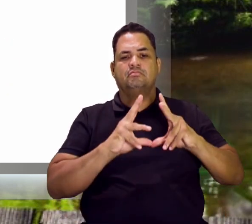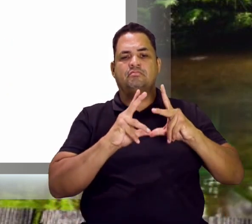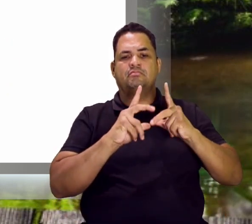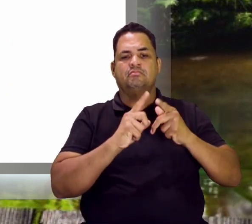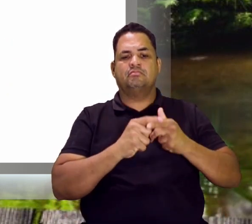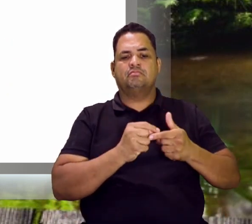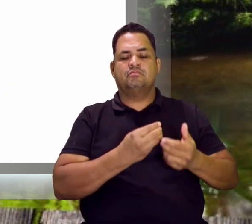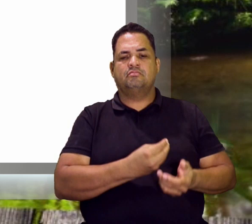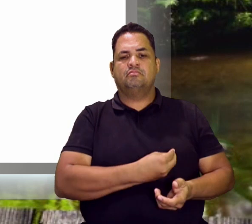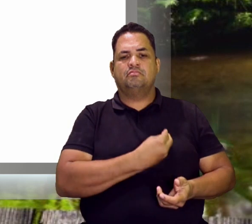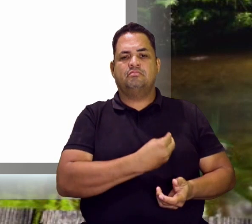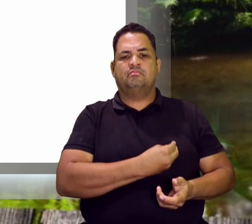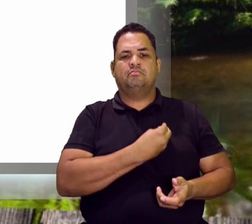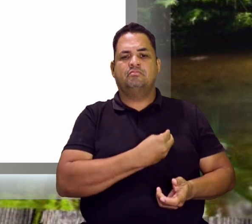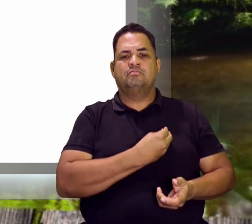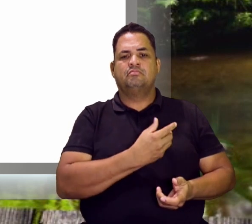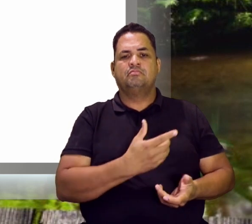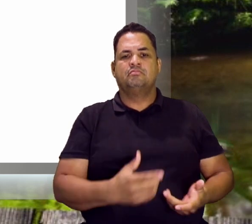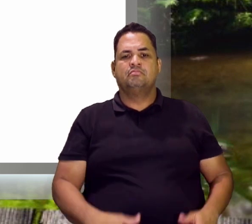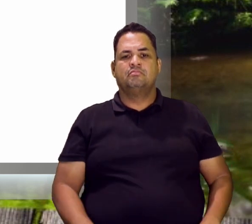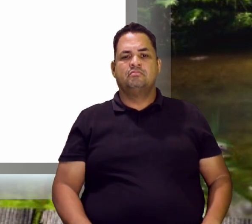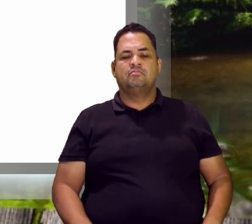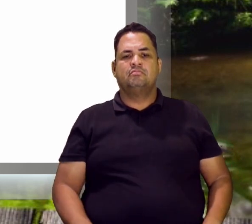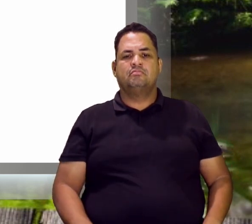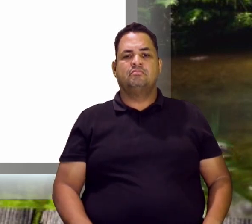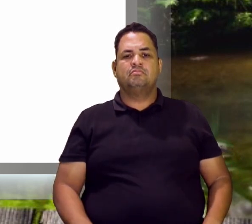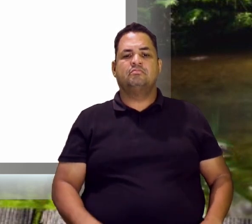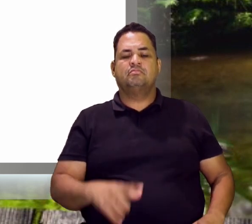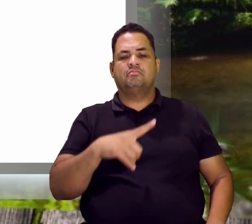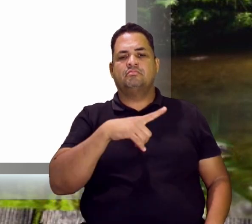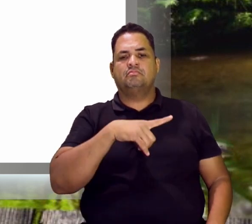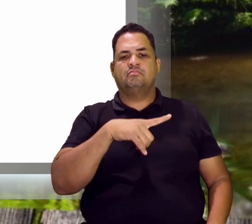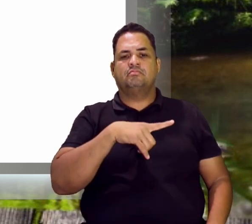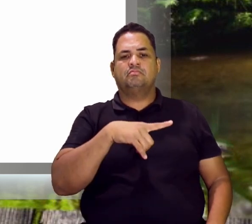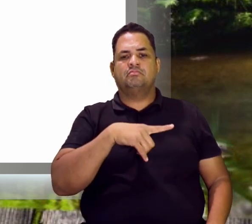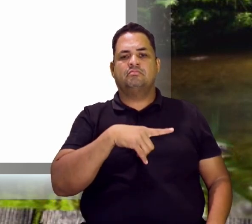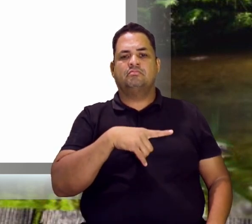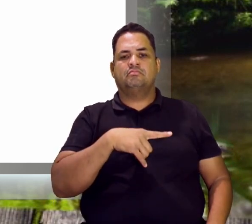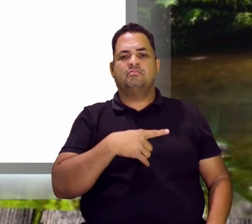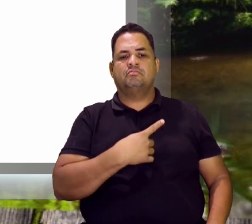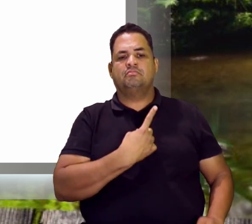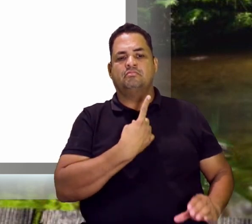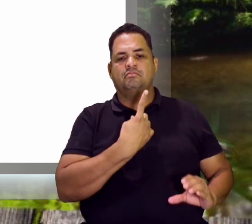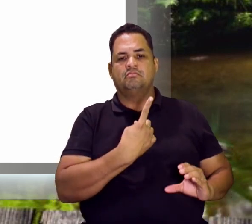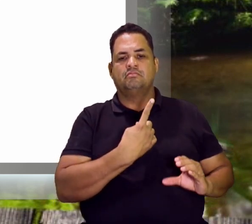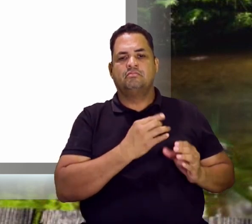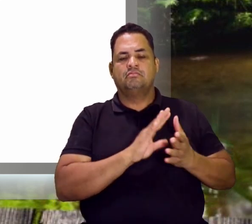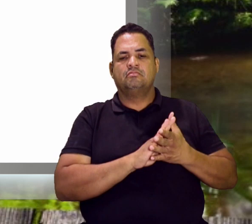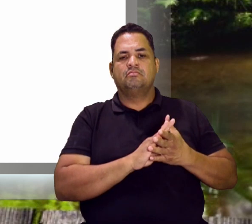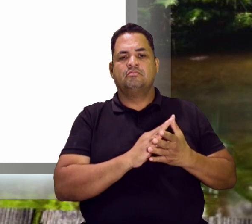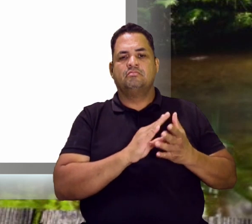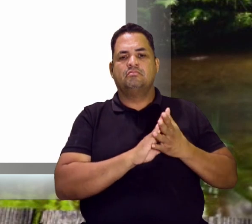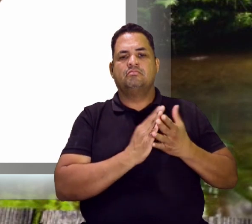todos os seres vivos são dotados por uma unidade